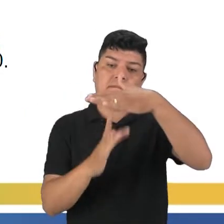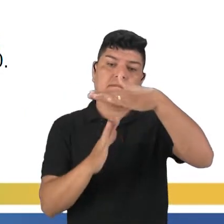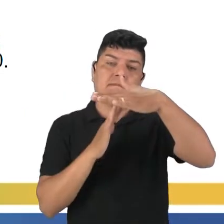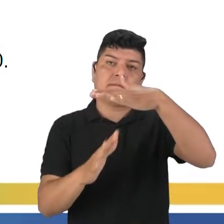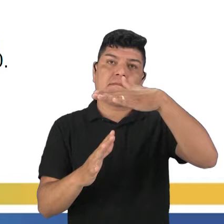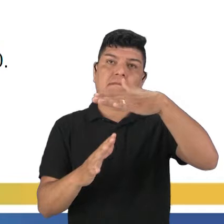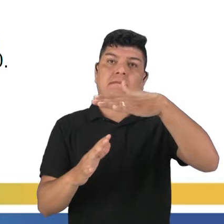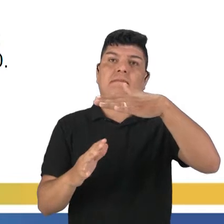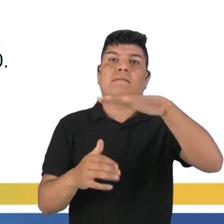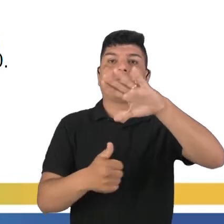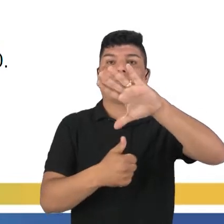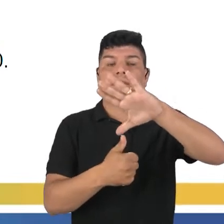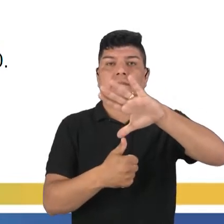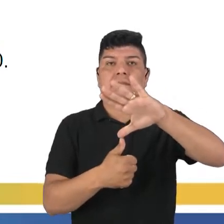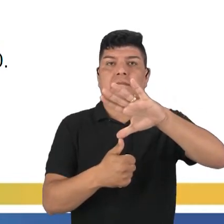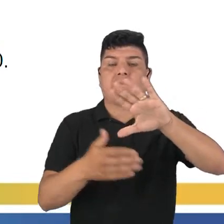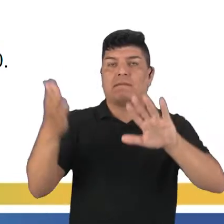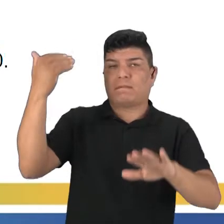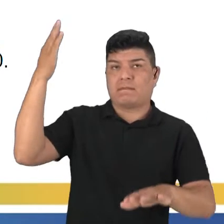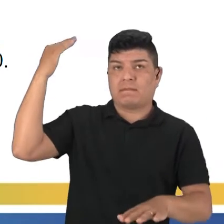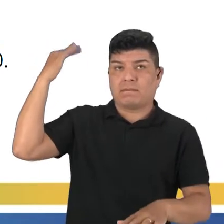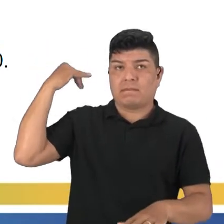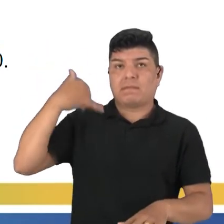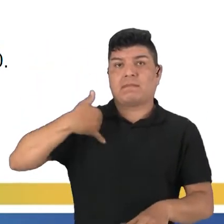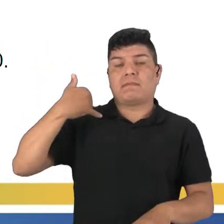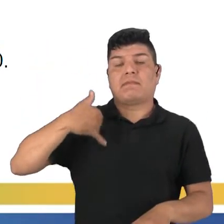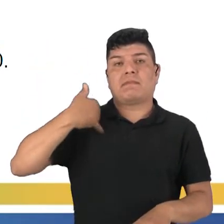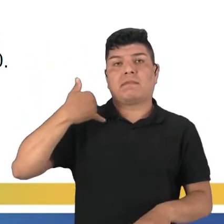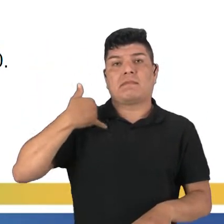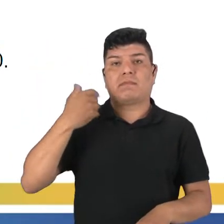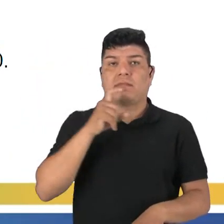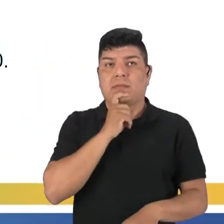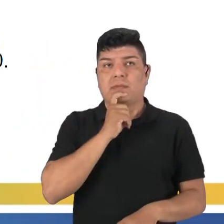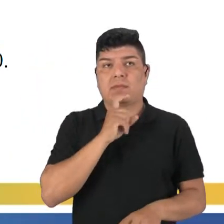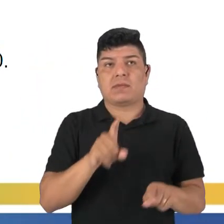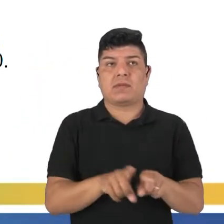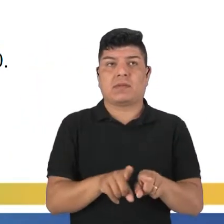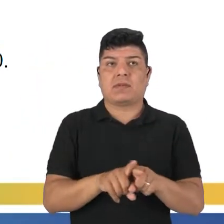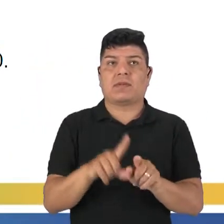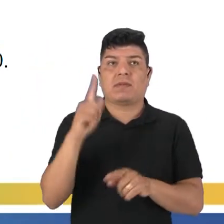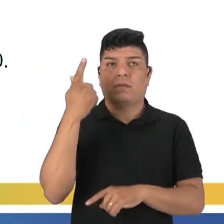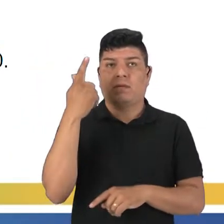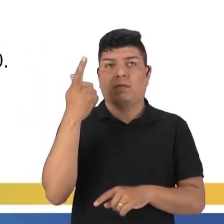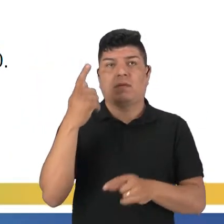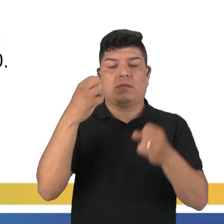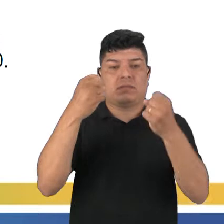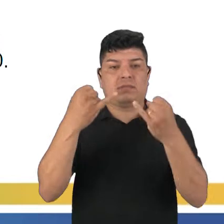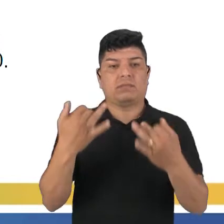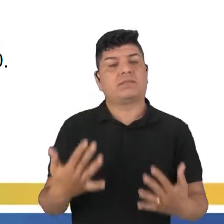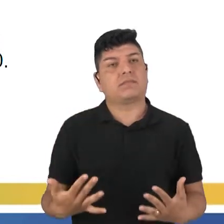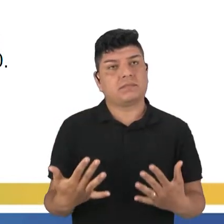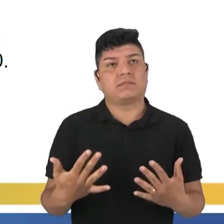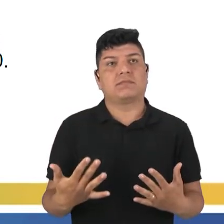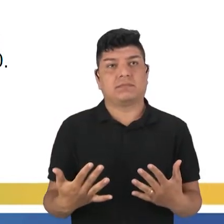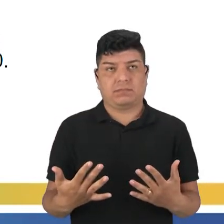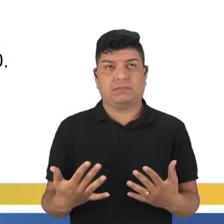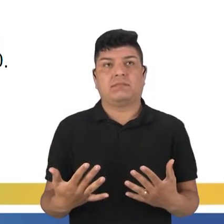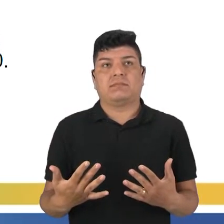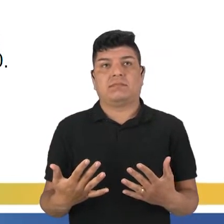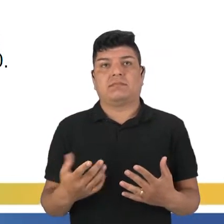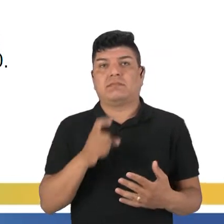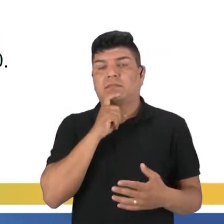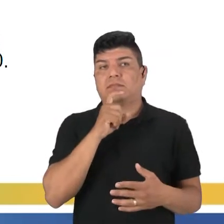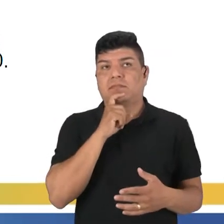da Ásia, na Idade do Gelo, a gente toda essa questão geológica, para explicar aí a questão